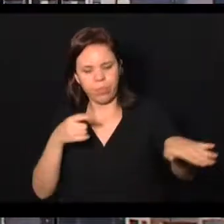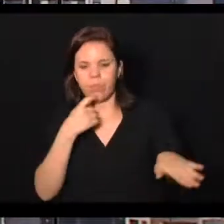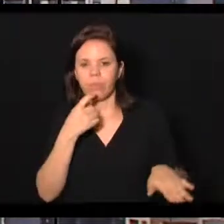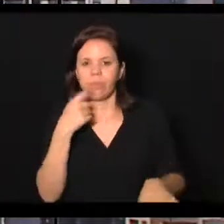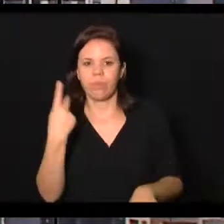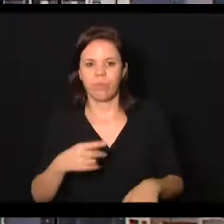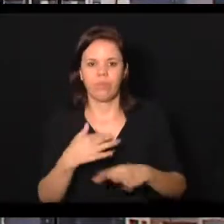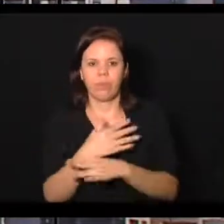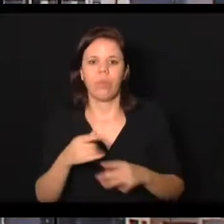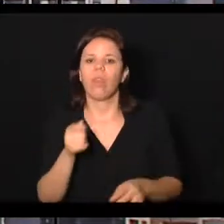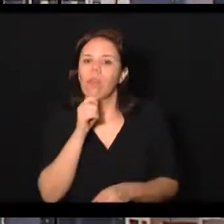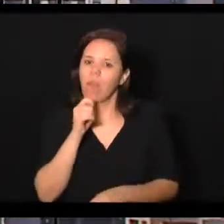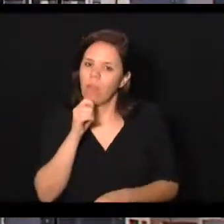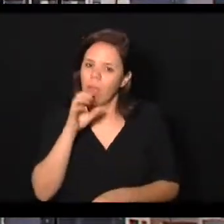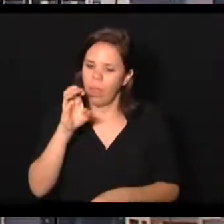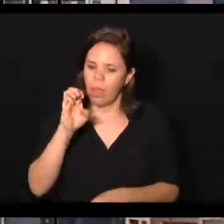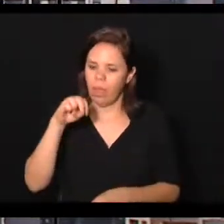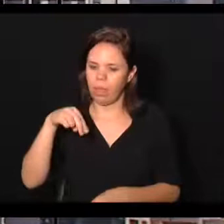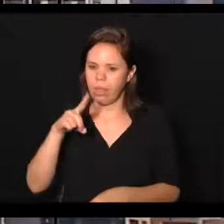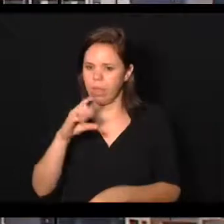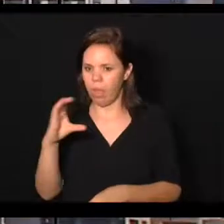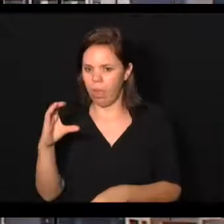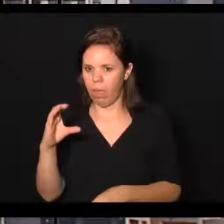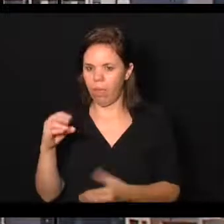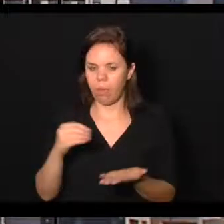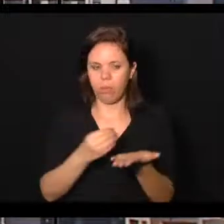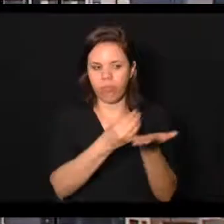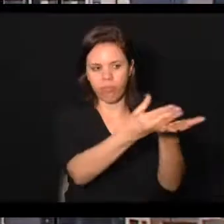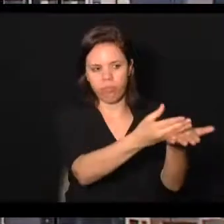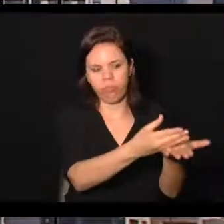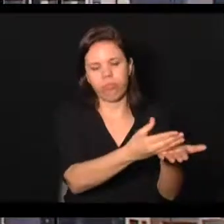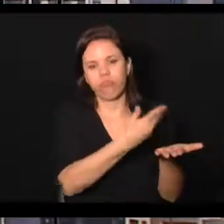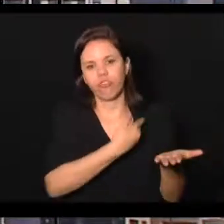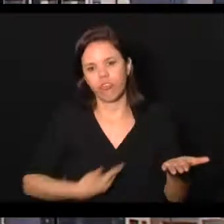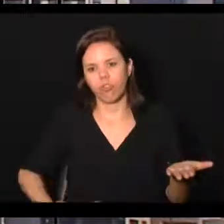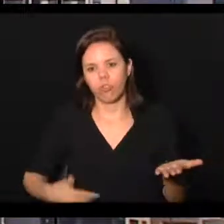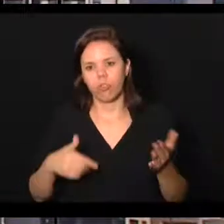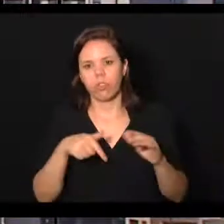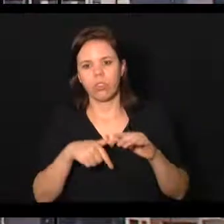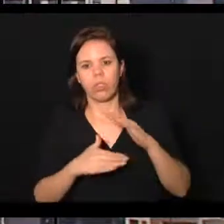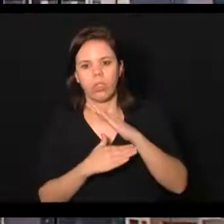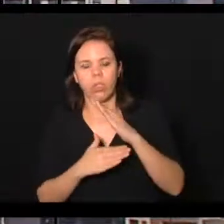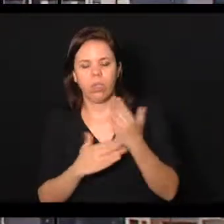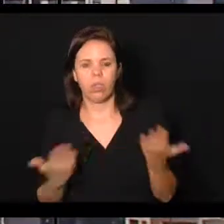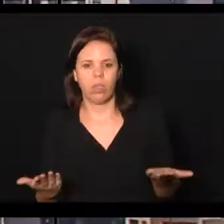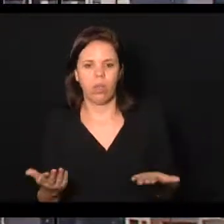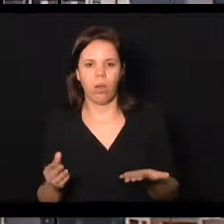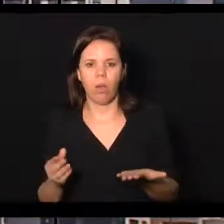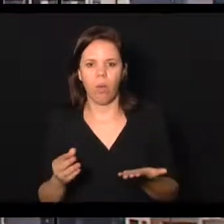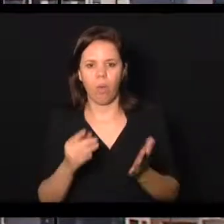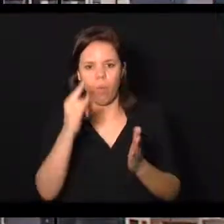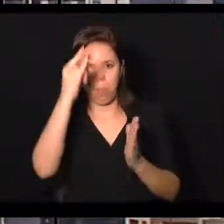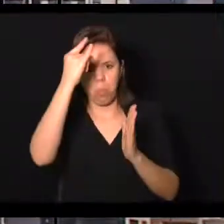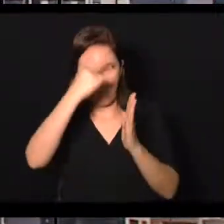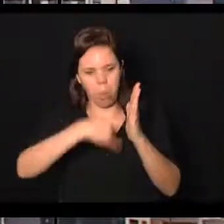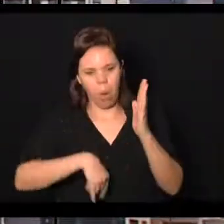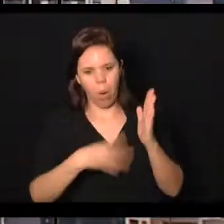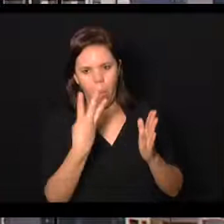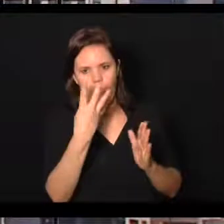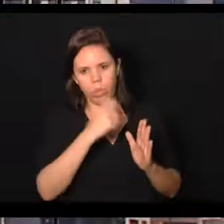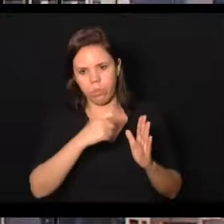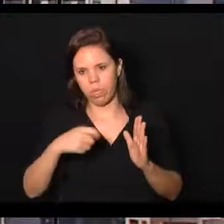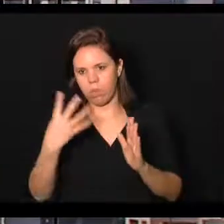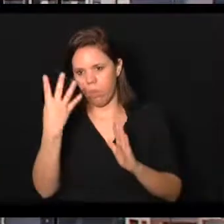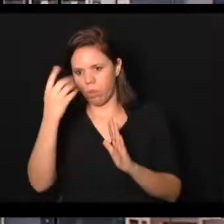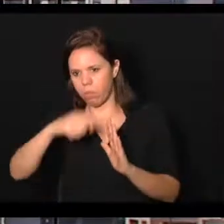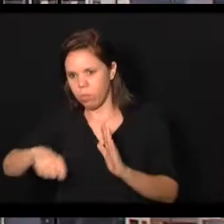Campinas, a INDEC, a enviar ao Poder Legislativo um relatório quadrimestral com a prestação